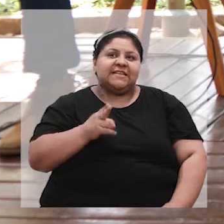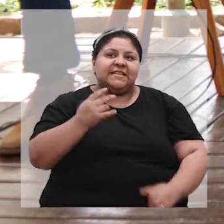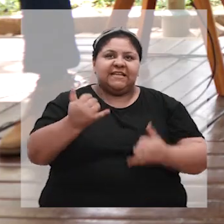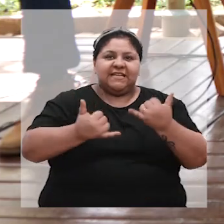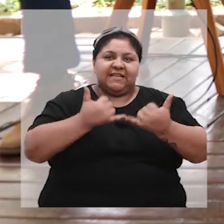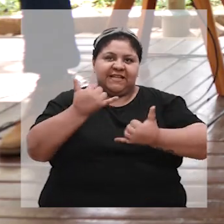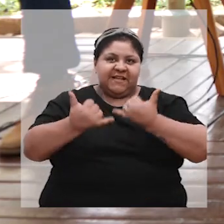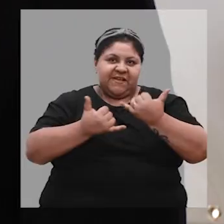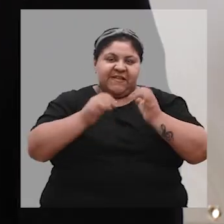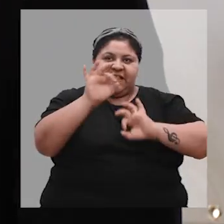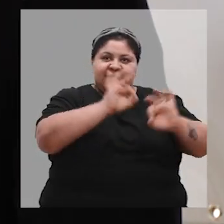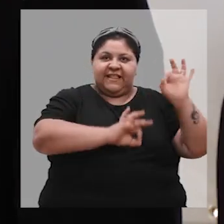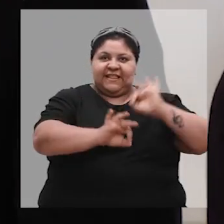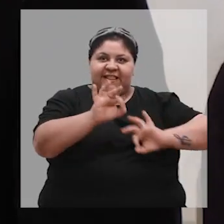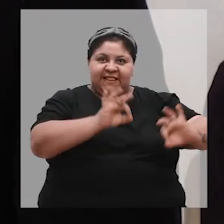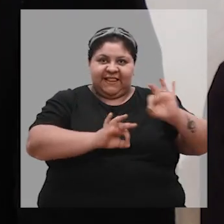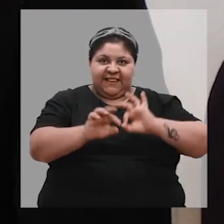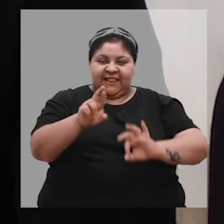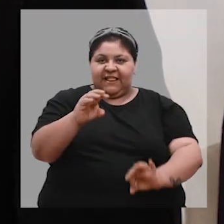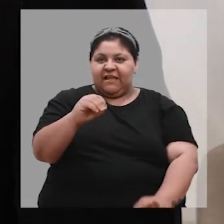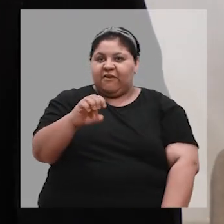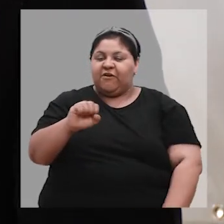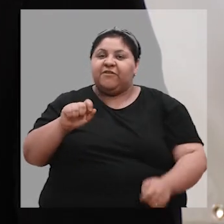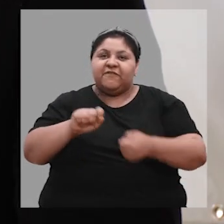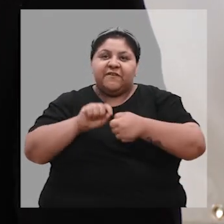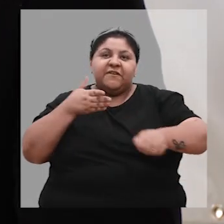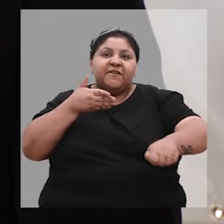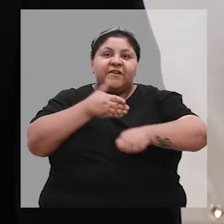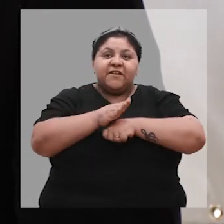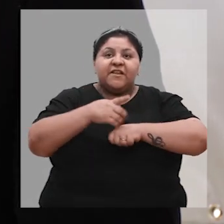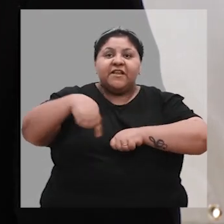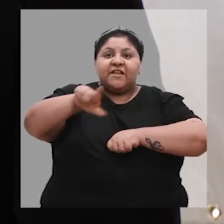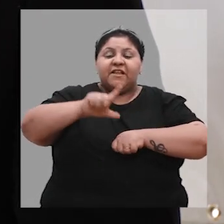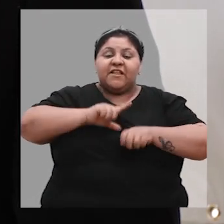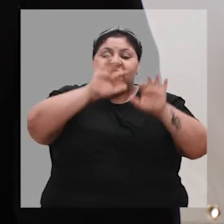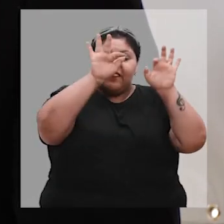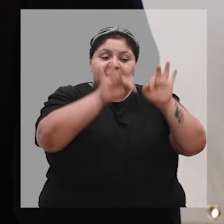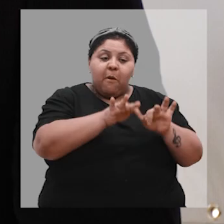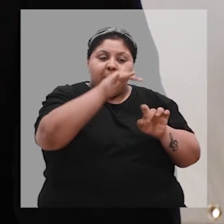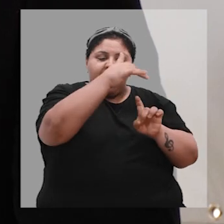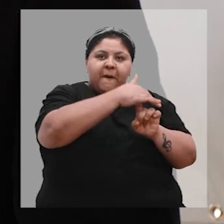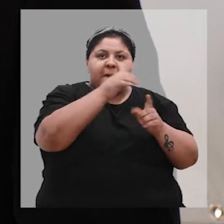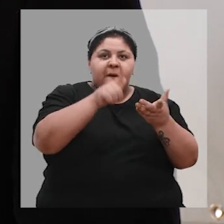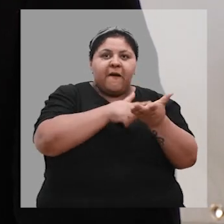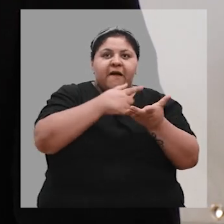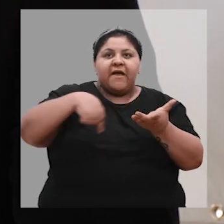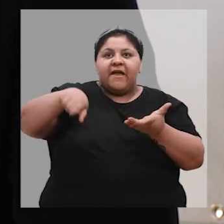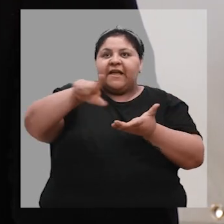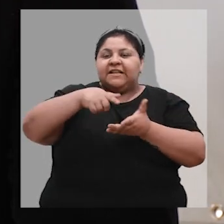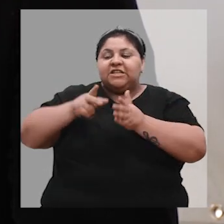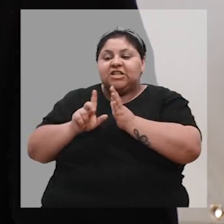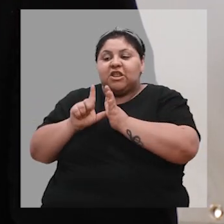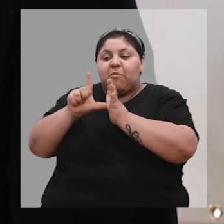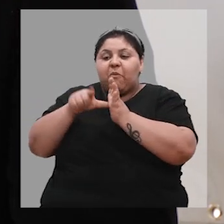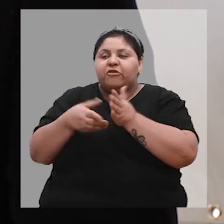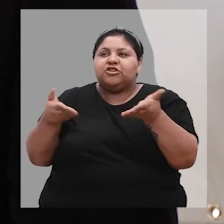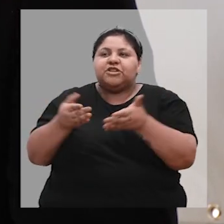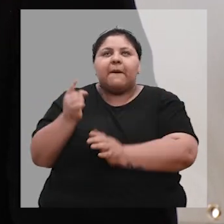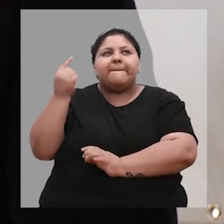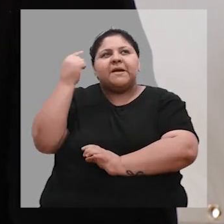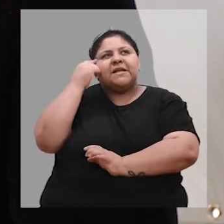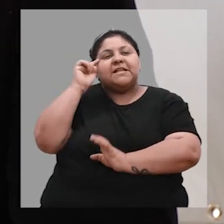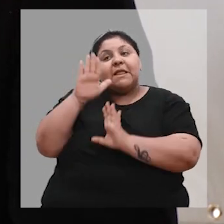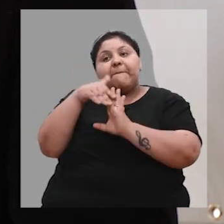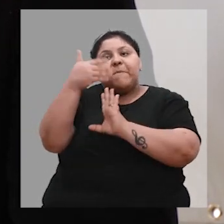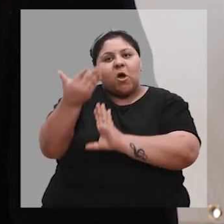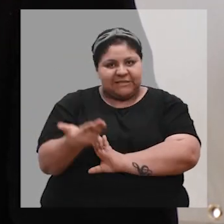né, da organização, né, que a Rose faz parte também, que quando termina uma feira do livro, a gente na sequência já tá pensando